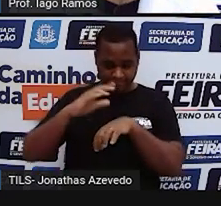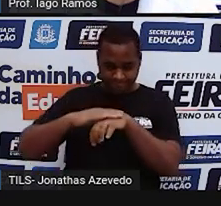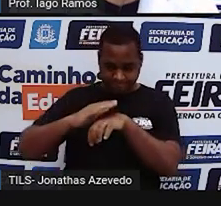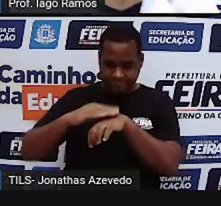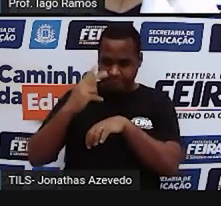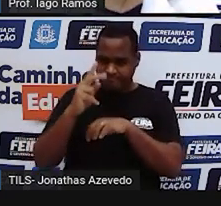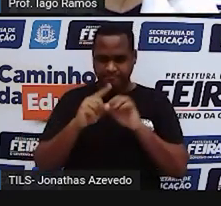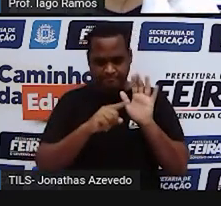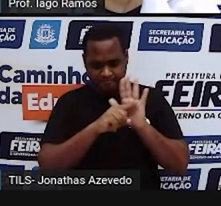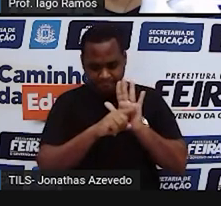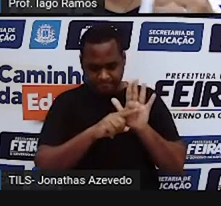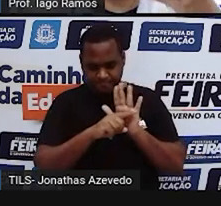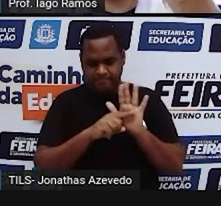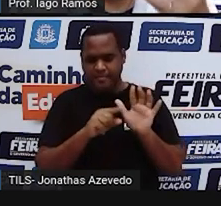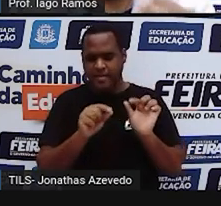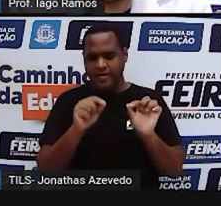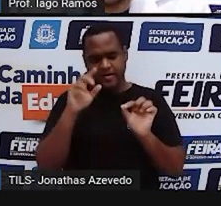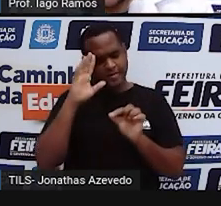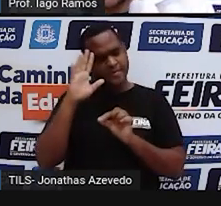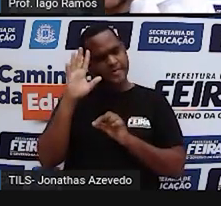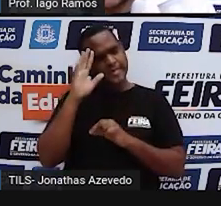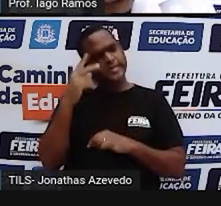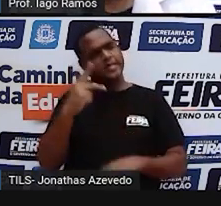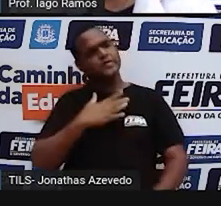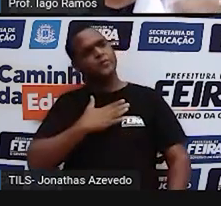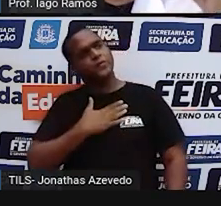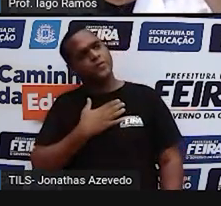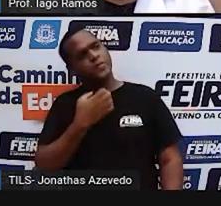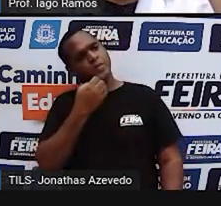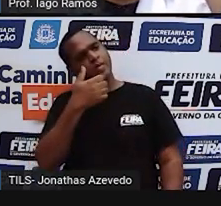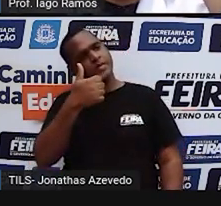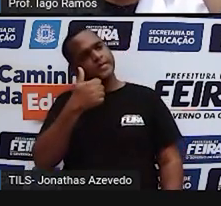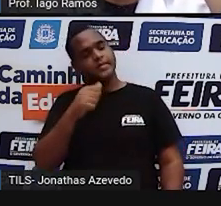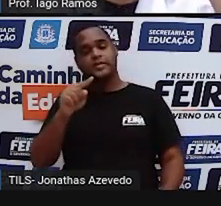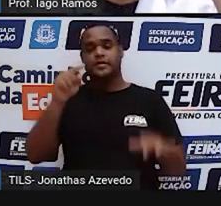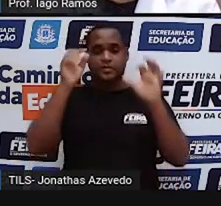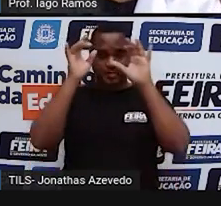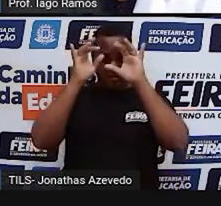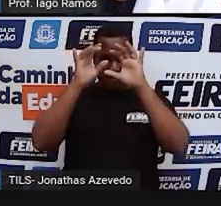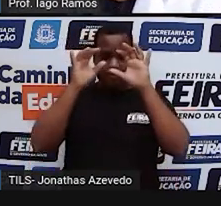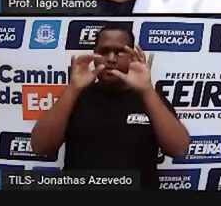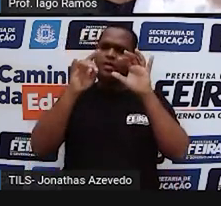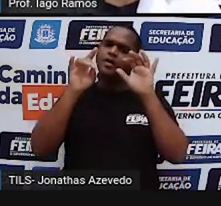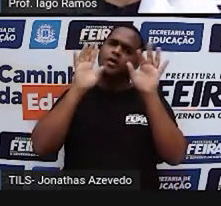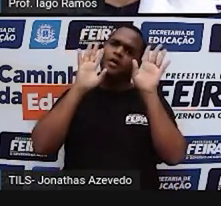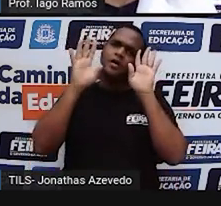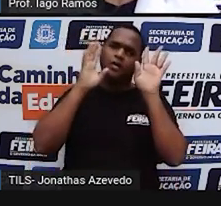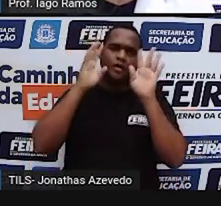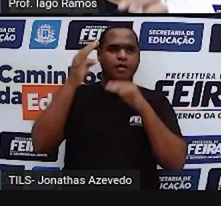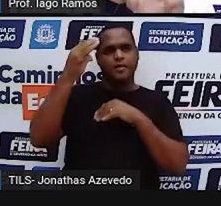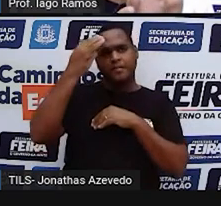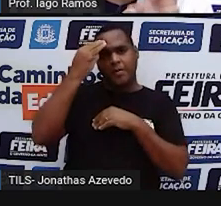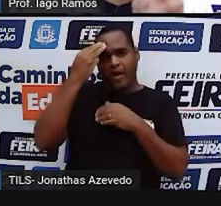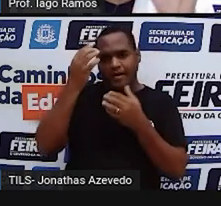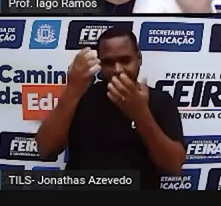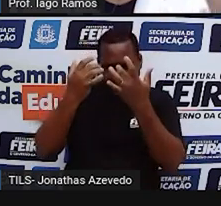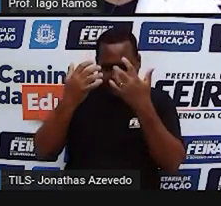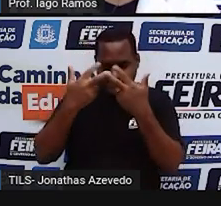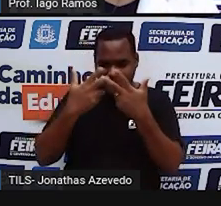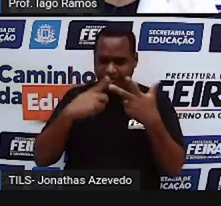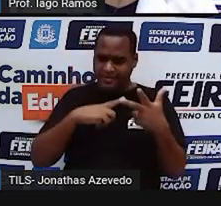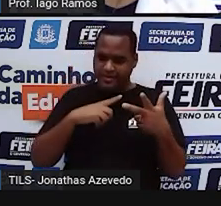o que quando você vai pensar no que você mais gostou o seu cérebro vai trazer a sua memória ao os